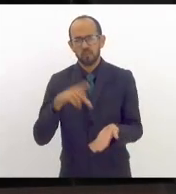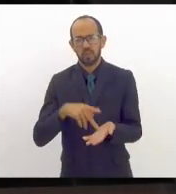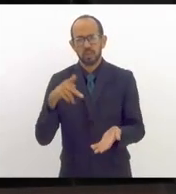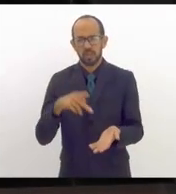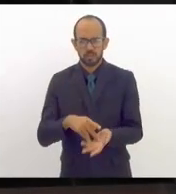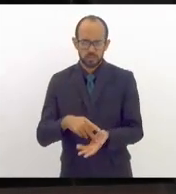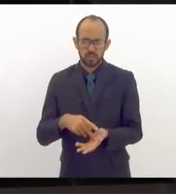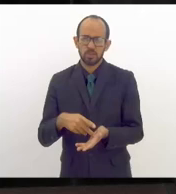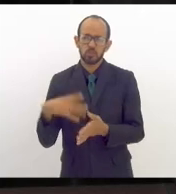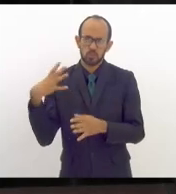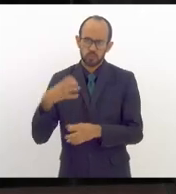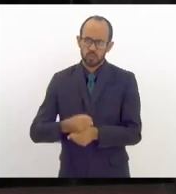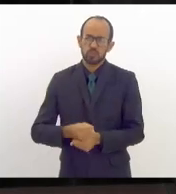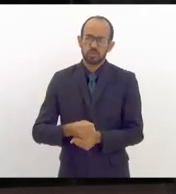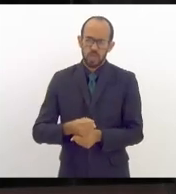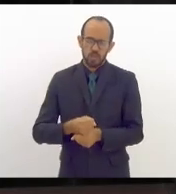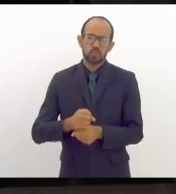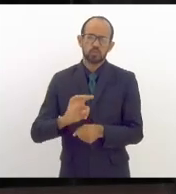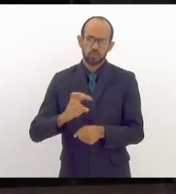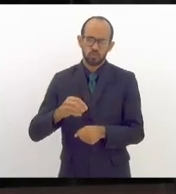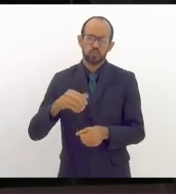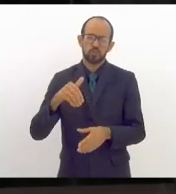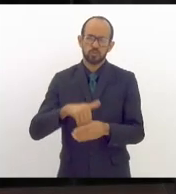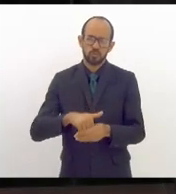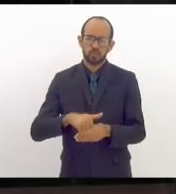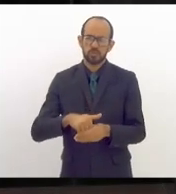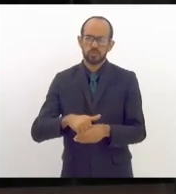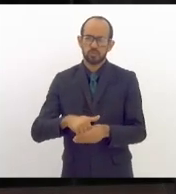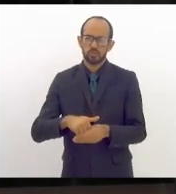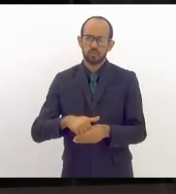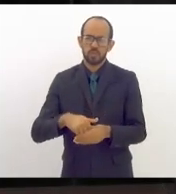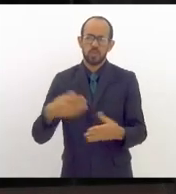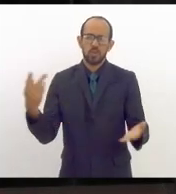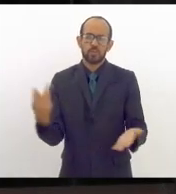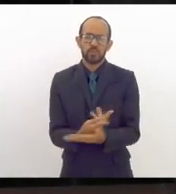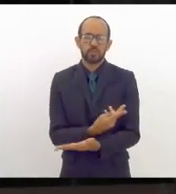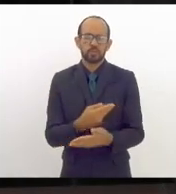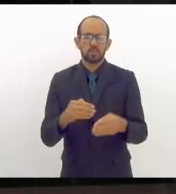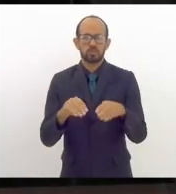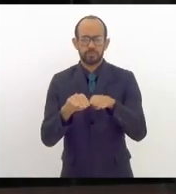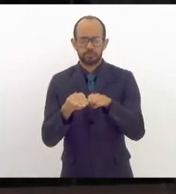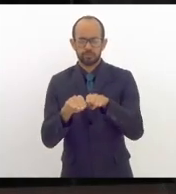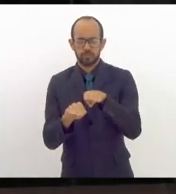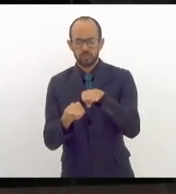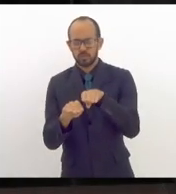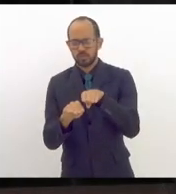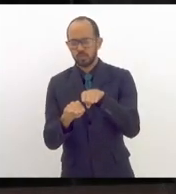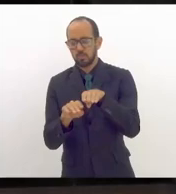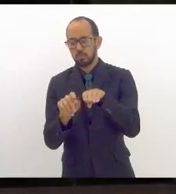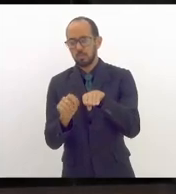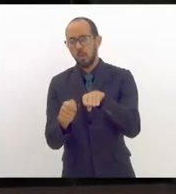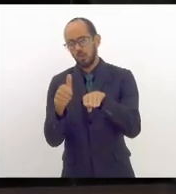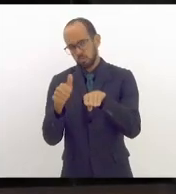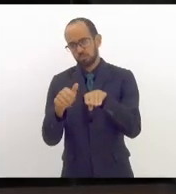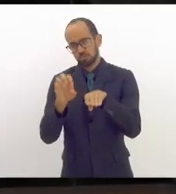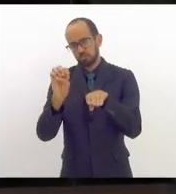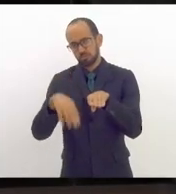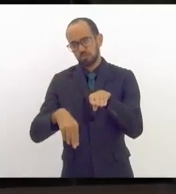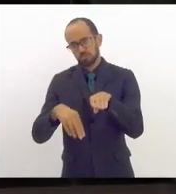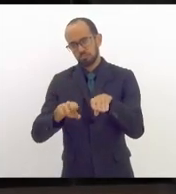do Play houve uma diferença não muito grande reconhecemos